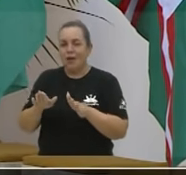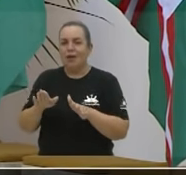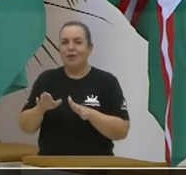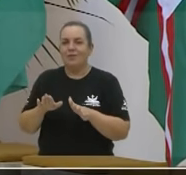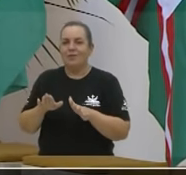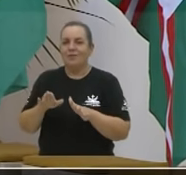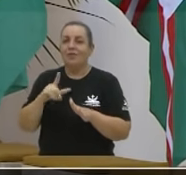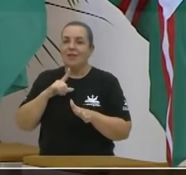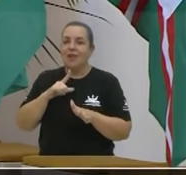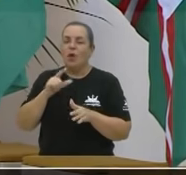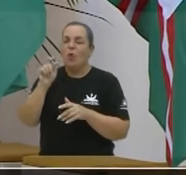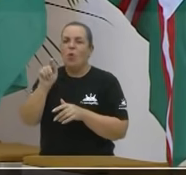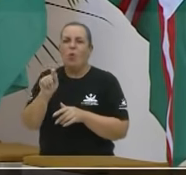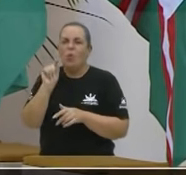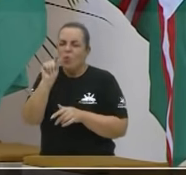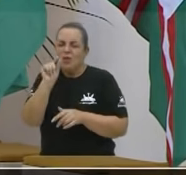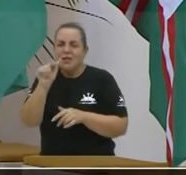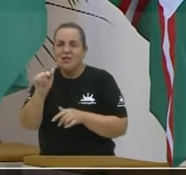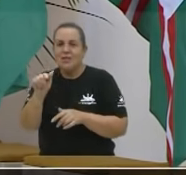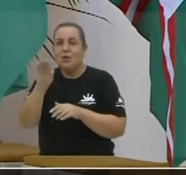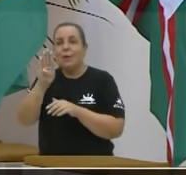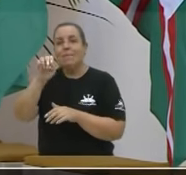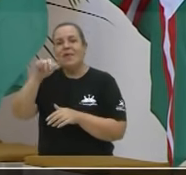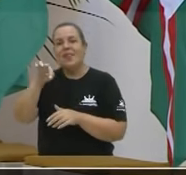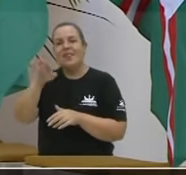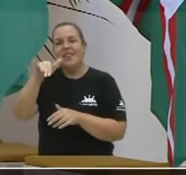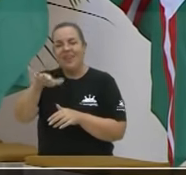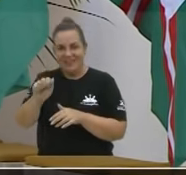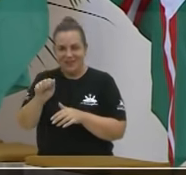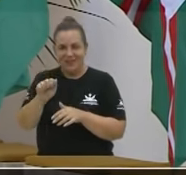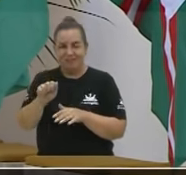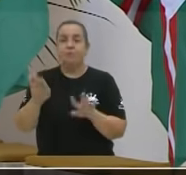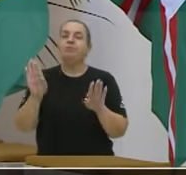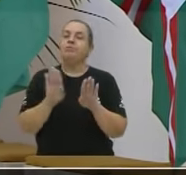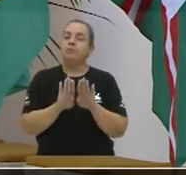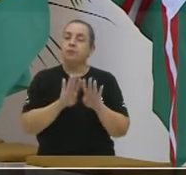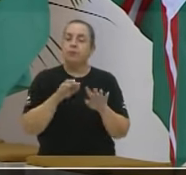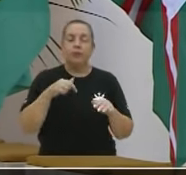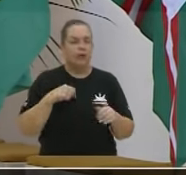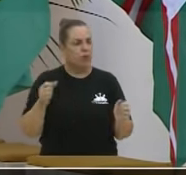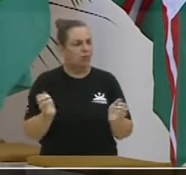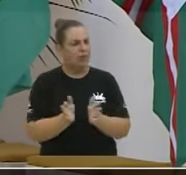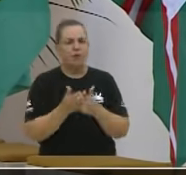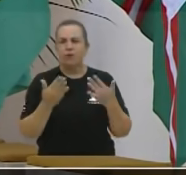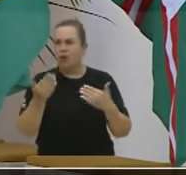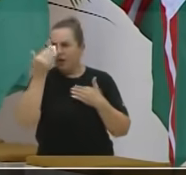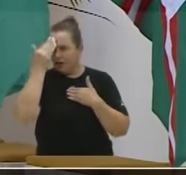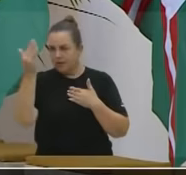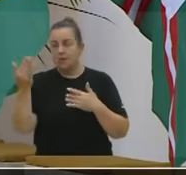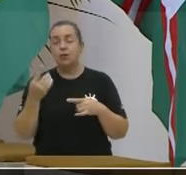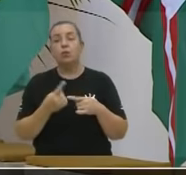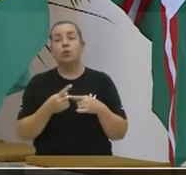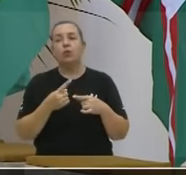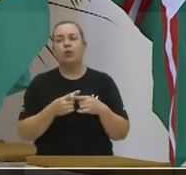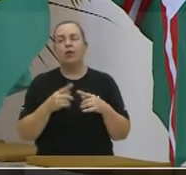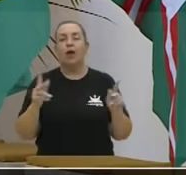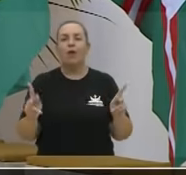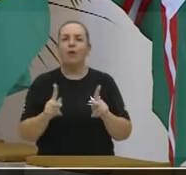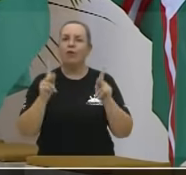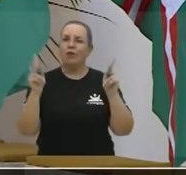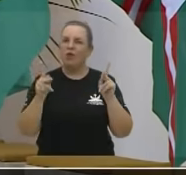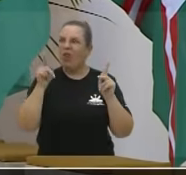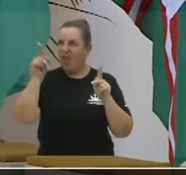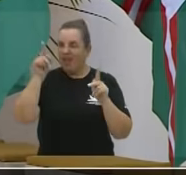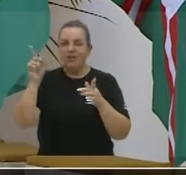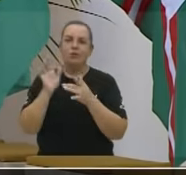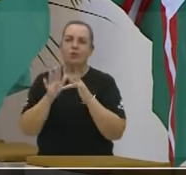Meus irmãos, ainda nesse aspecto, fico maravilhado e agradecido porque a vitória foi de